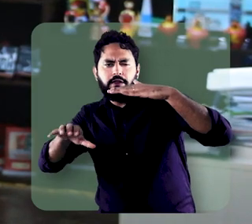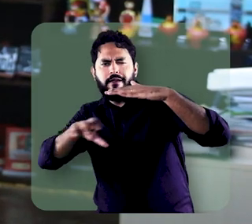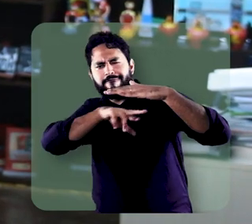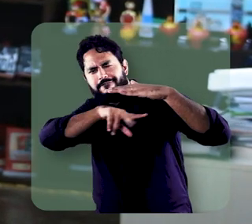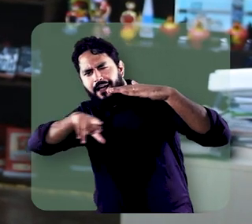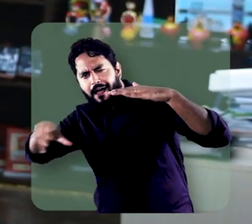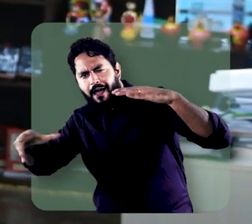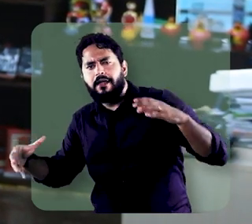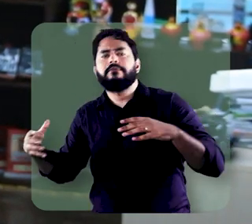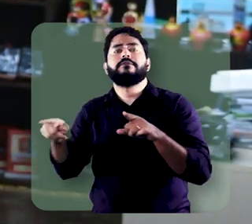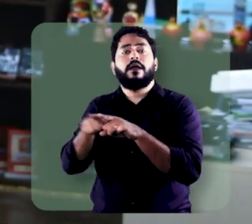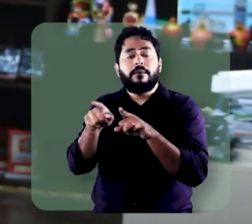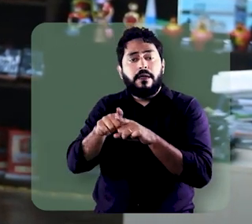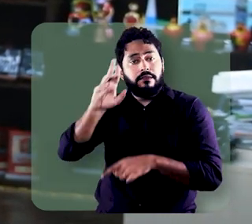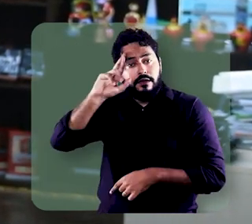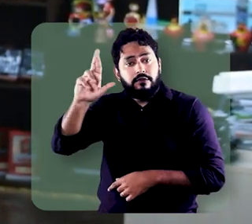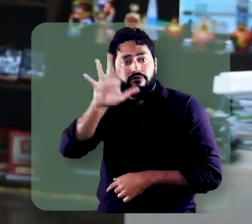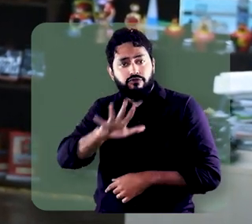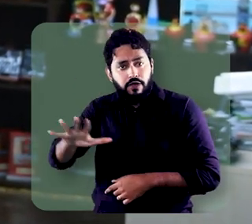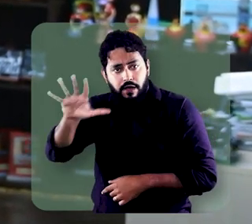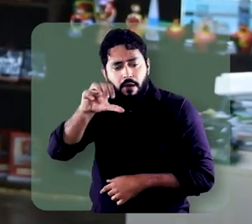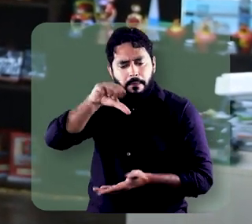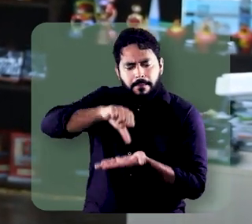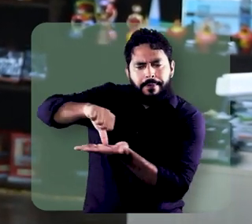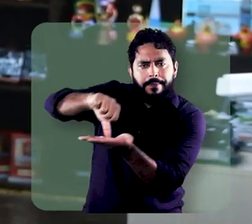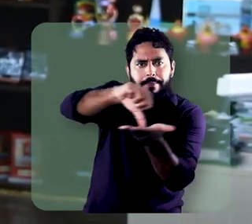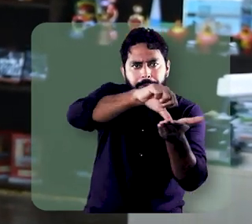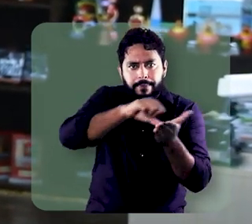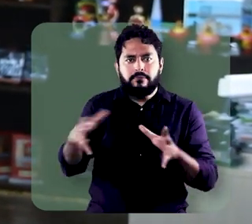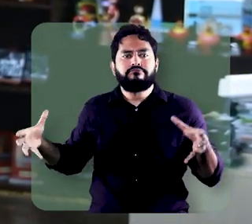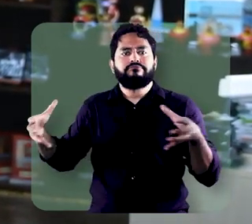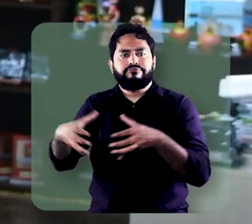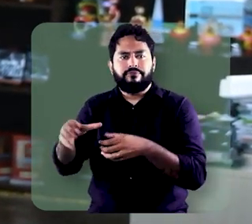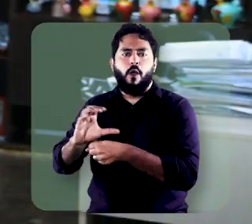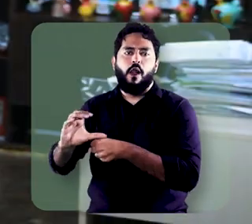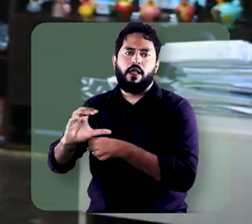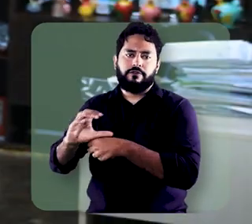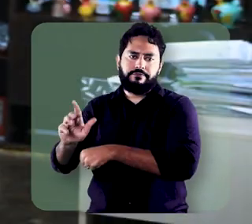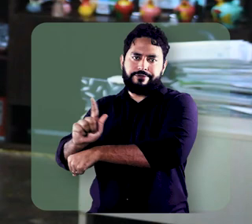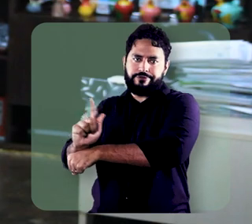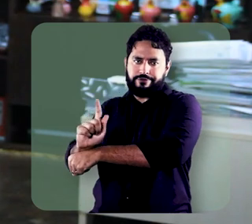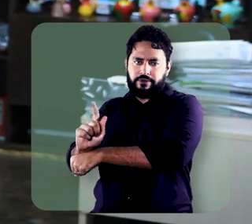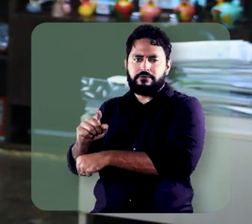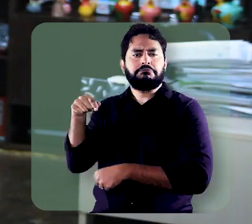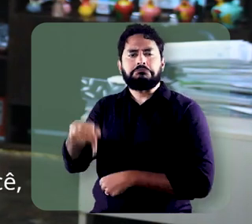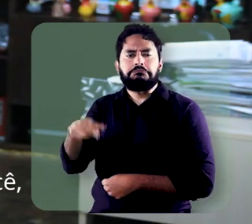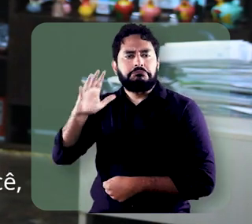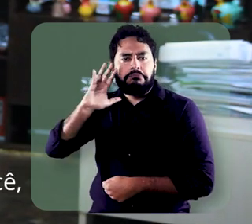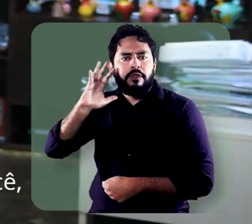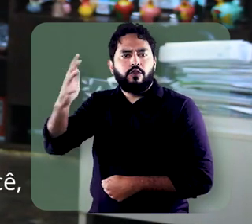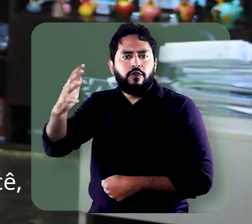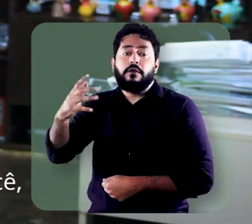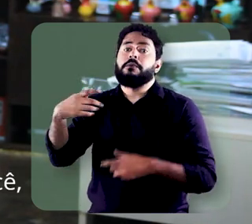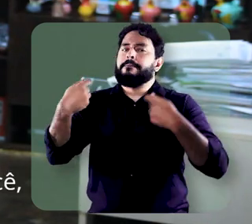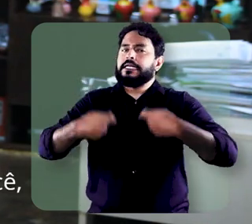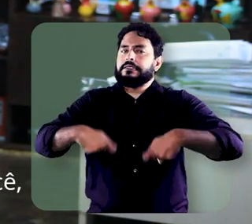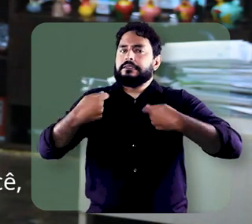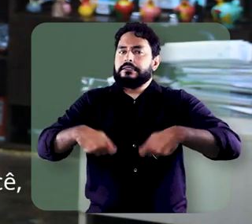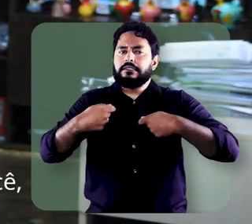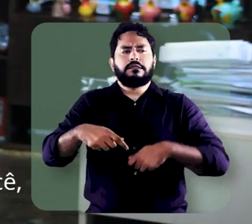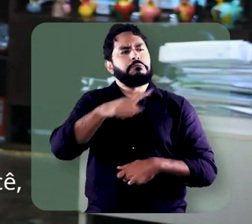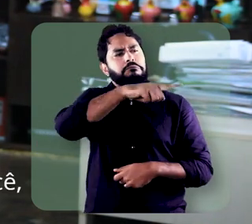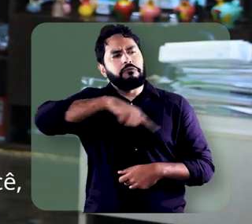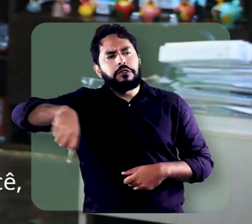congrega todas as pró-reitorias e as direções gerais dos campi do IFPE. No Colégio de Dirigentes, deliberamos sobre